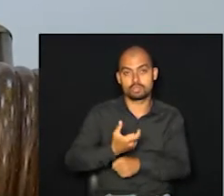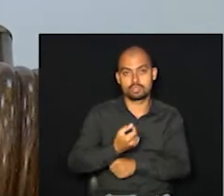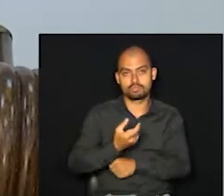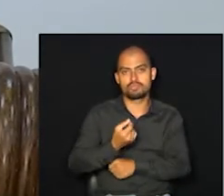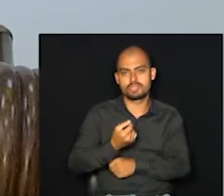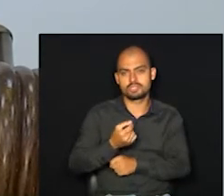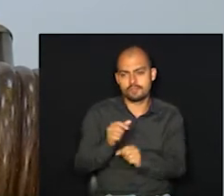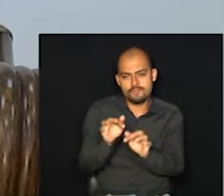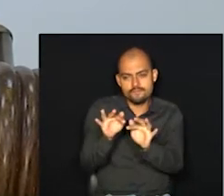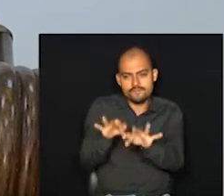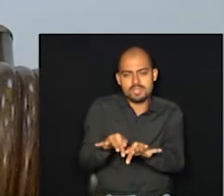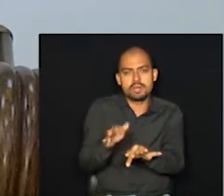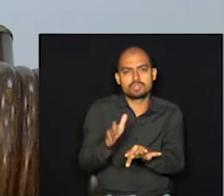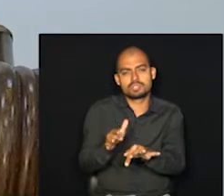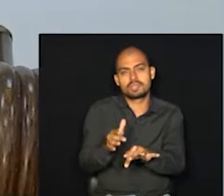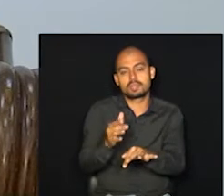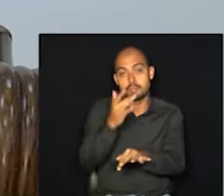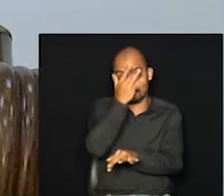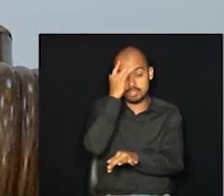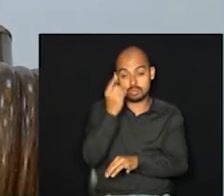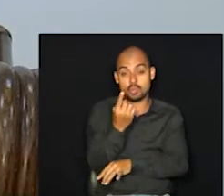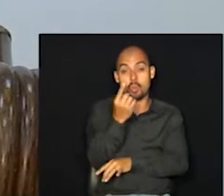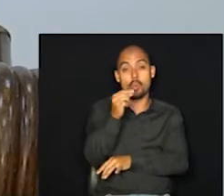terminando o ano, aproximadamente